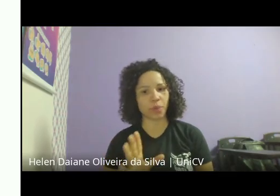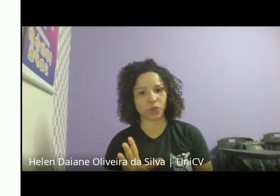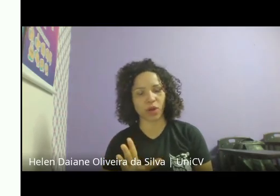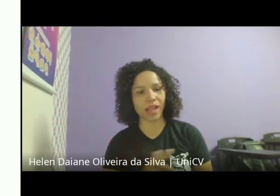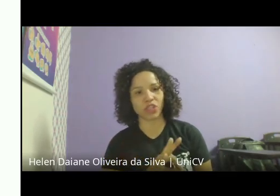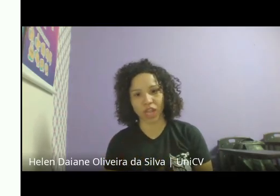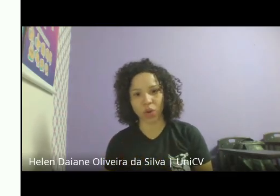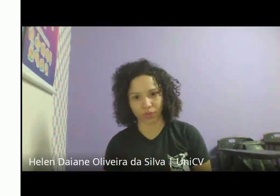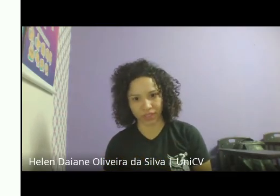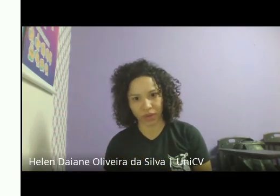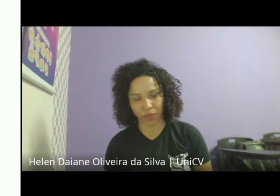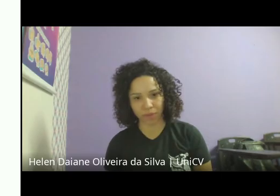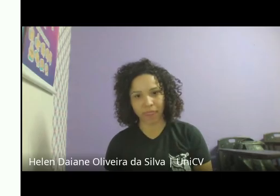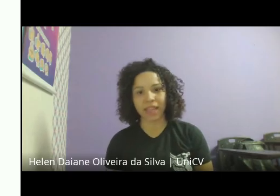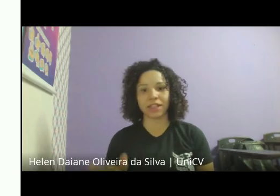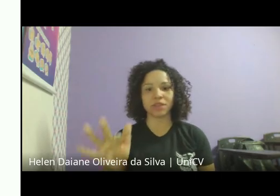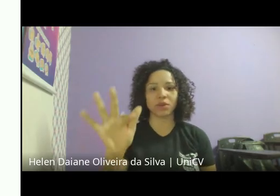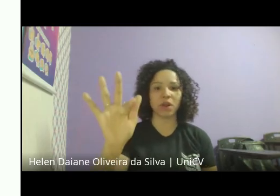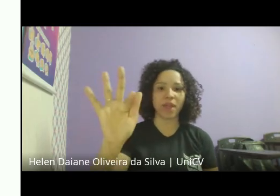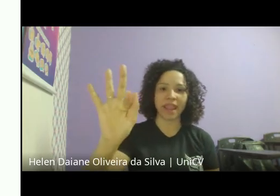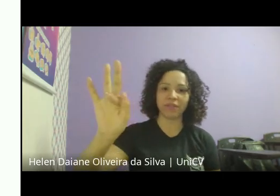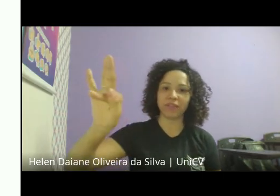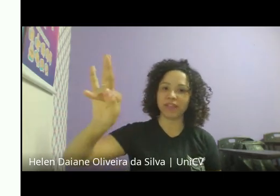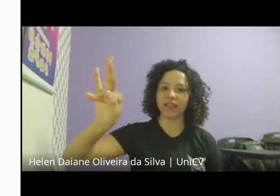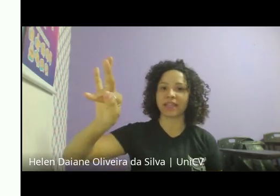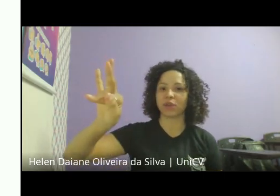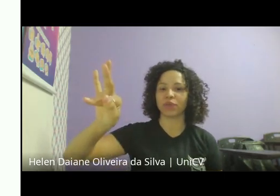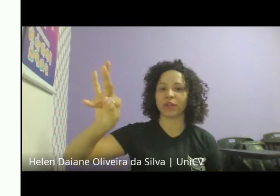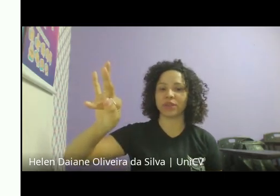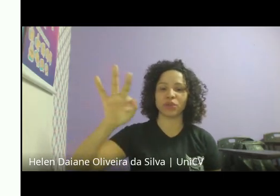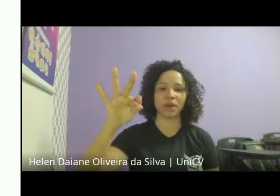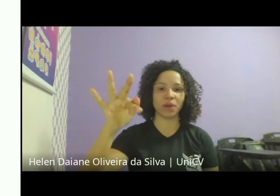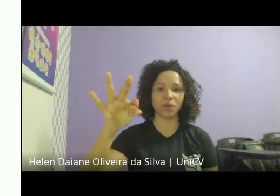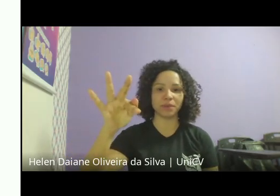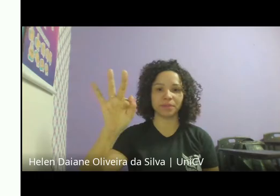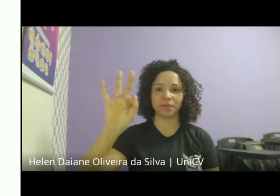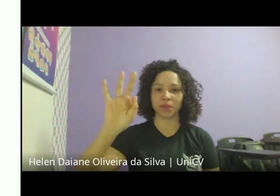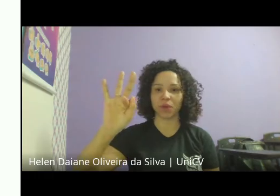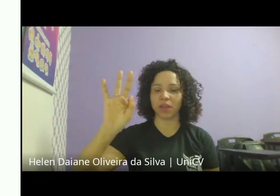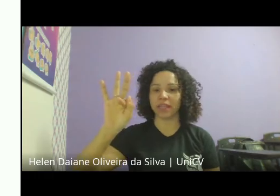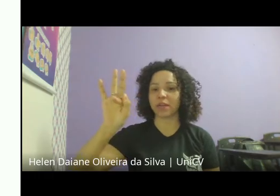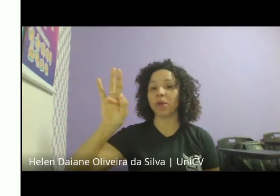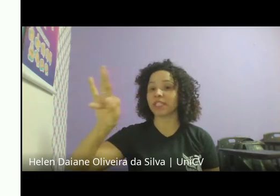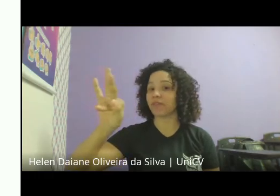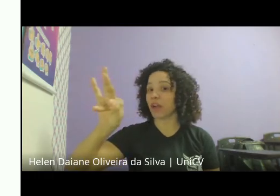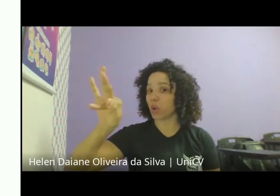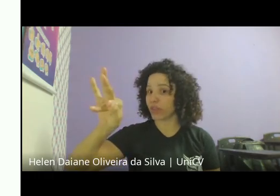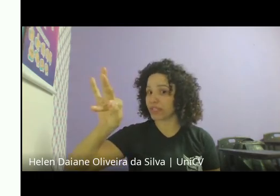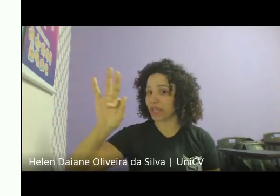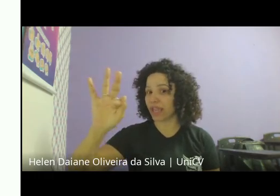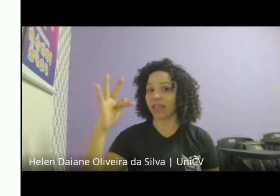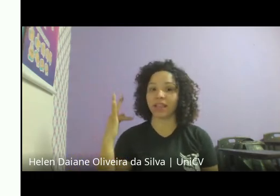fui comprar chocolate, já aconteceu, então você vai usar o F, que é essa configuração de mão. Ó, se é uma coisa que